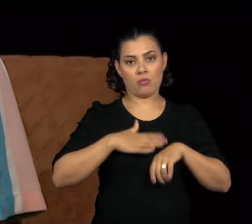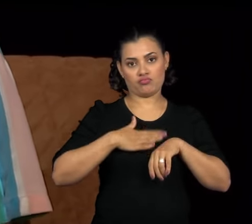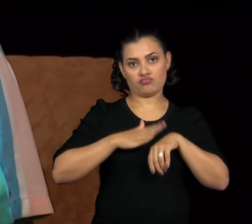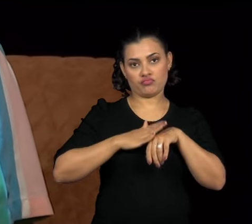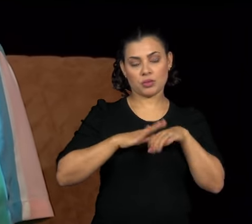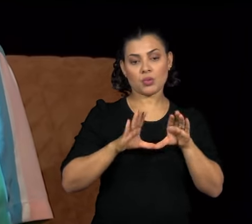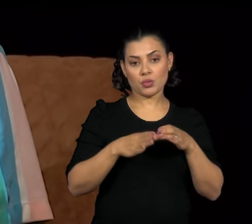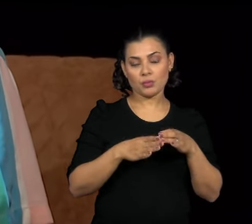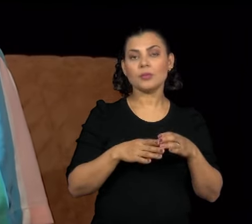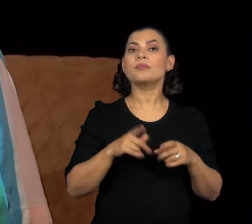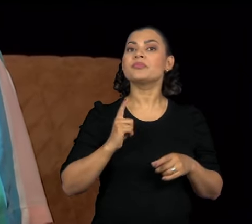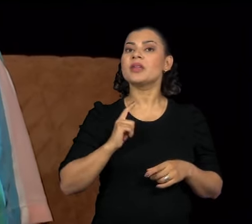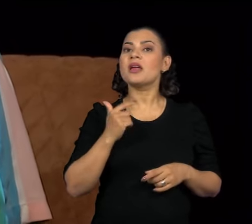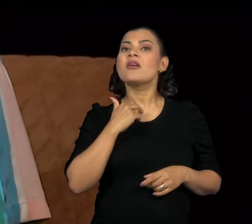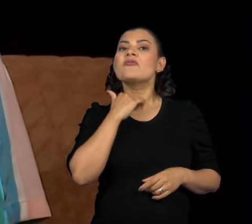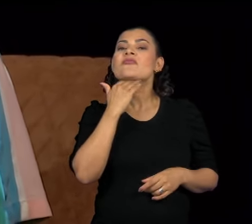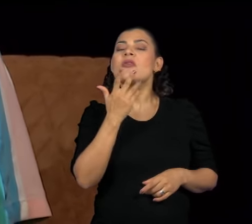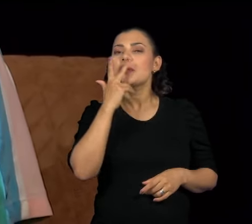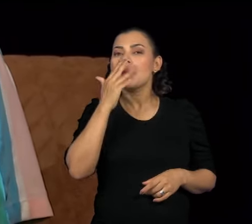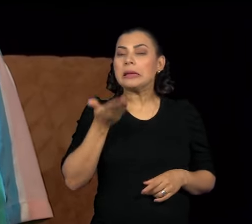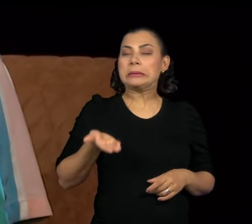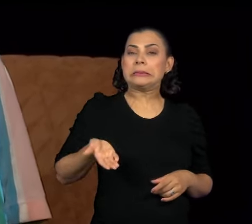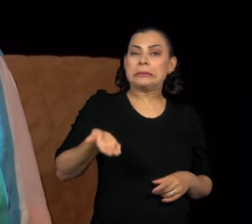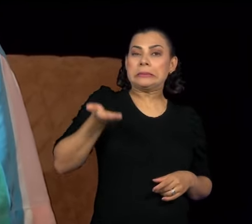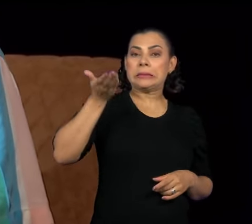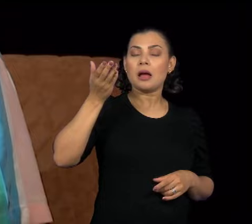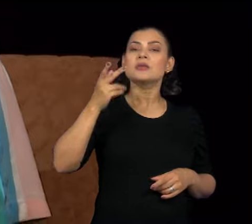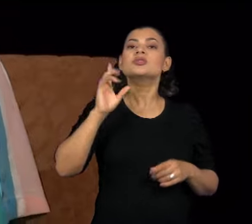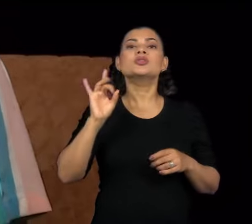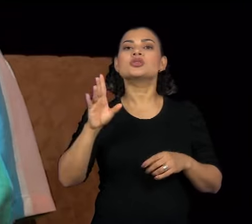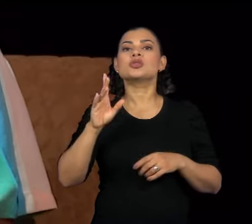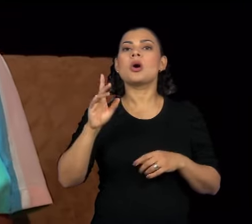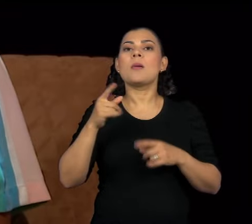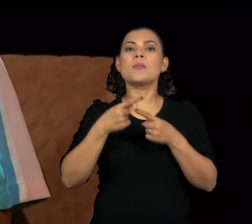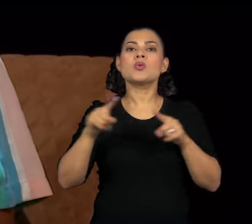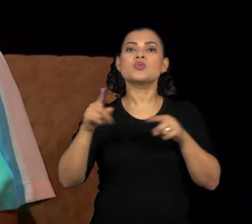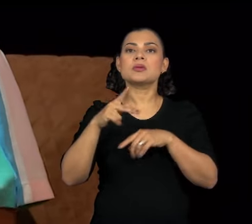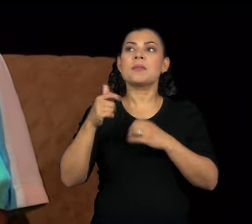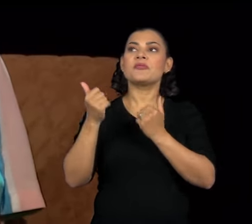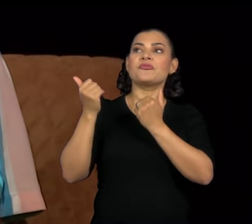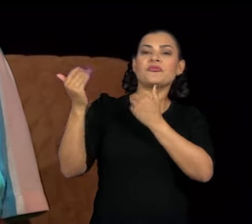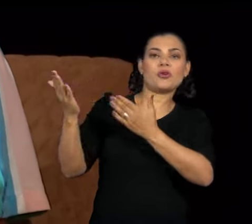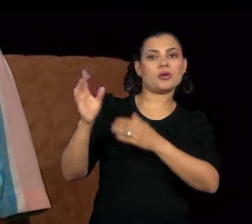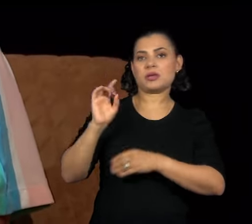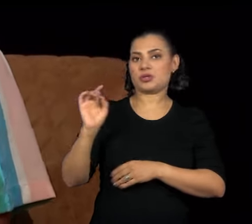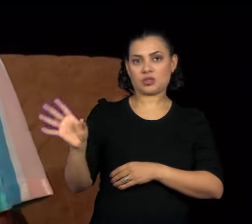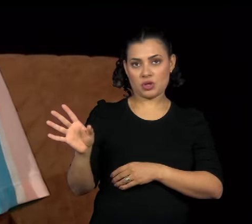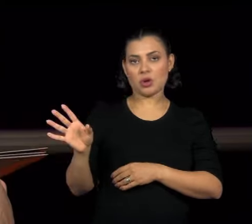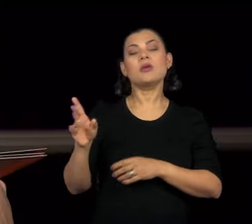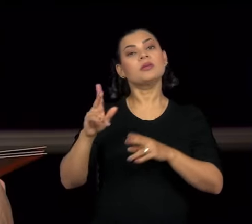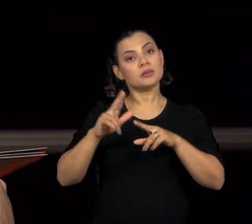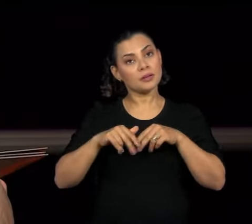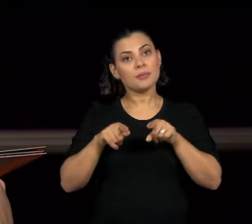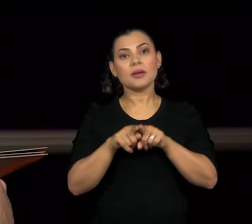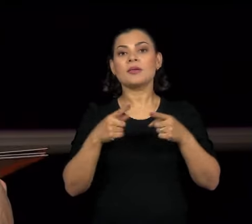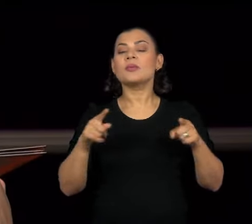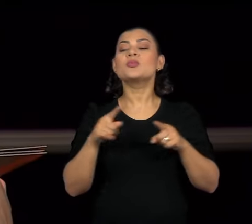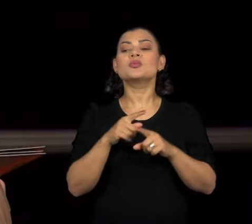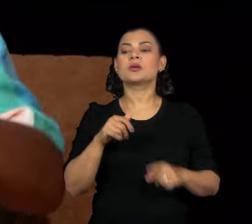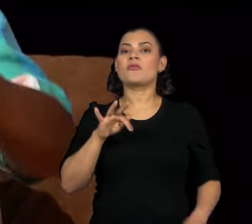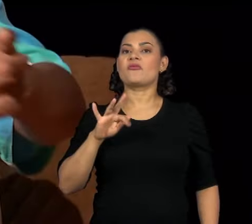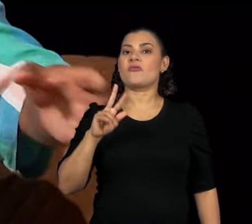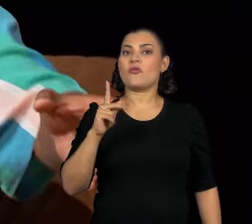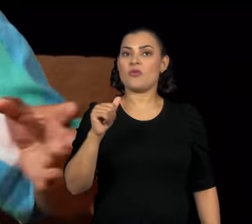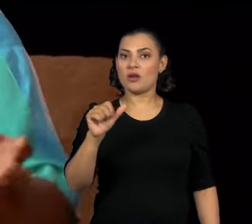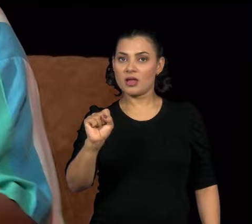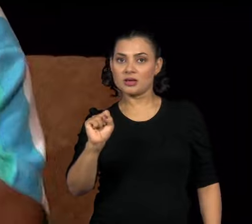E, mas Arlindo tem a voz fina, ele só serve para cantar a música internacional. Bee Gees, aí cantava as músicas dos Folhas. Let